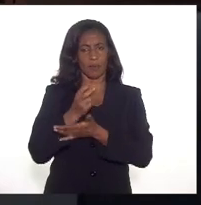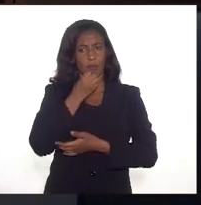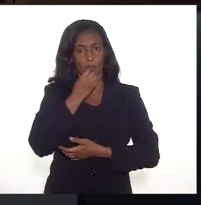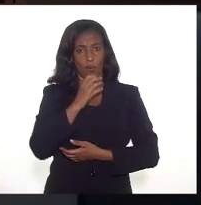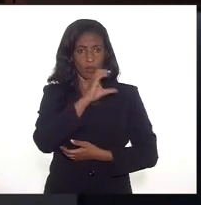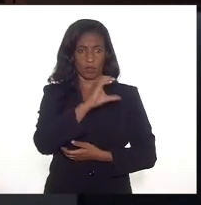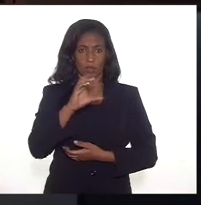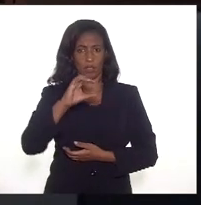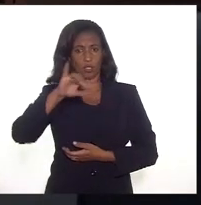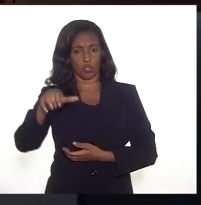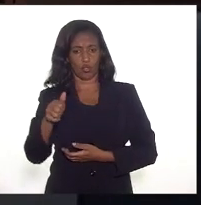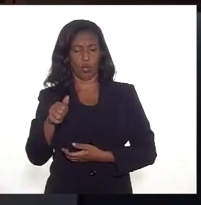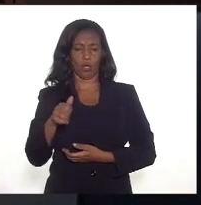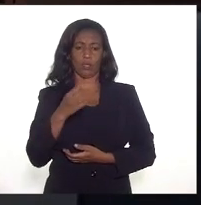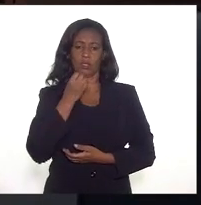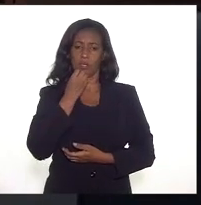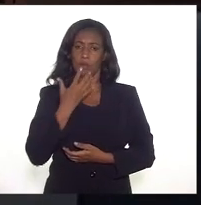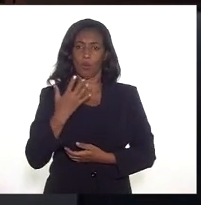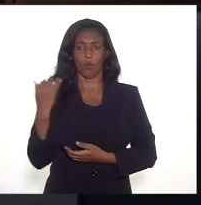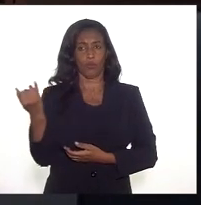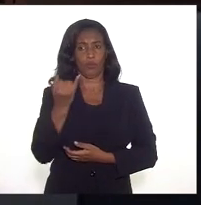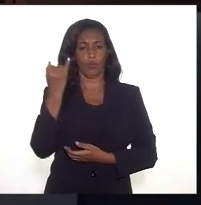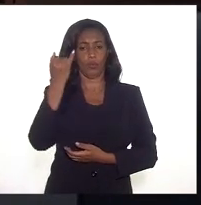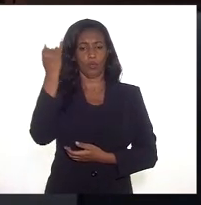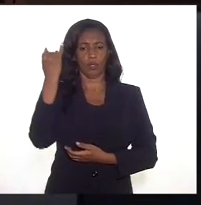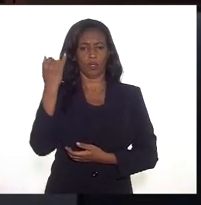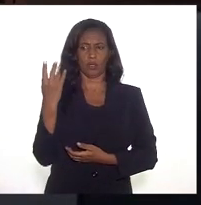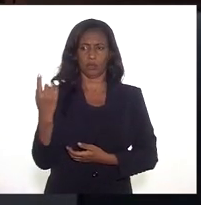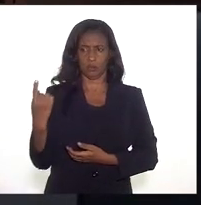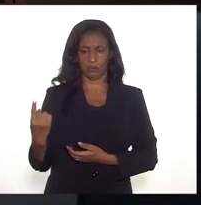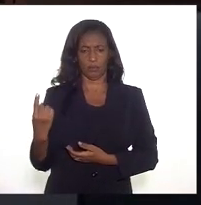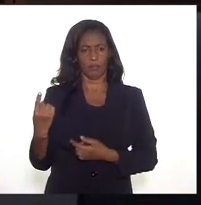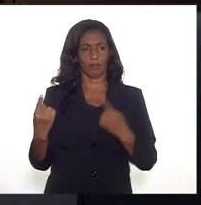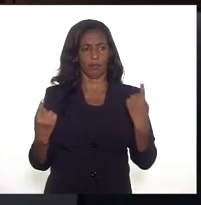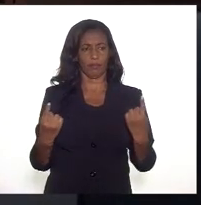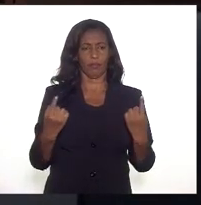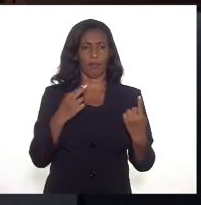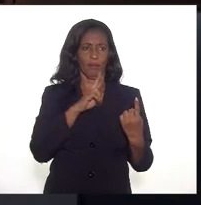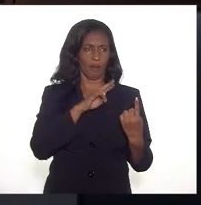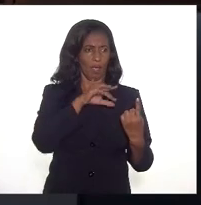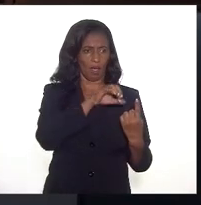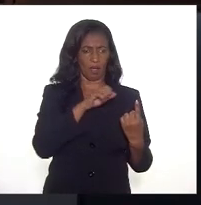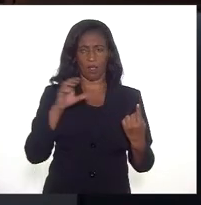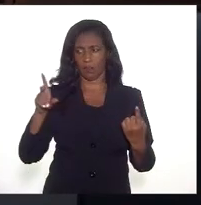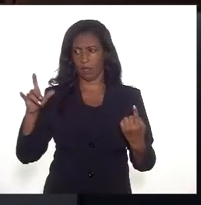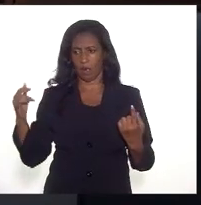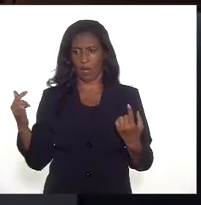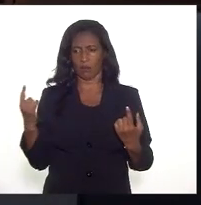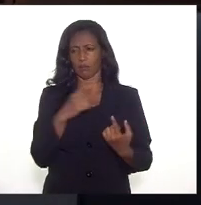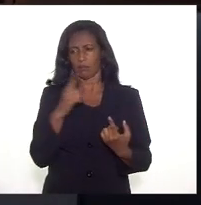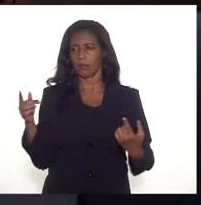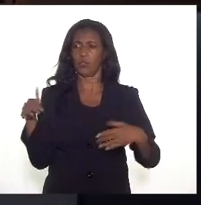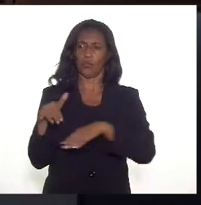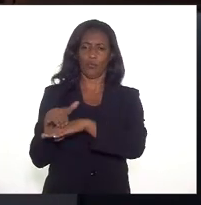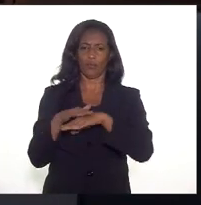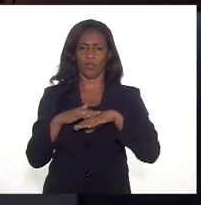CCJ. Então seria muito importante se Vossa Excelência, Renata, e o deputado Carlos Mink pudessem conversar um pouco, eu trago os dois na pauta,